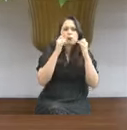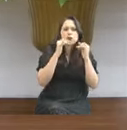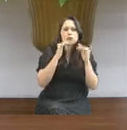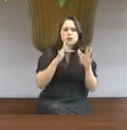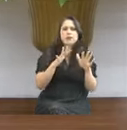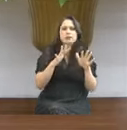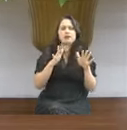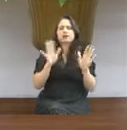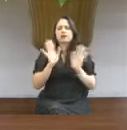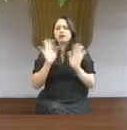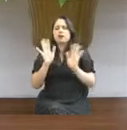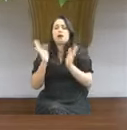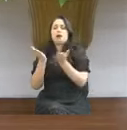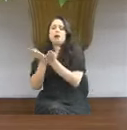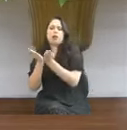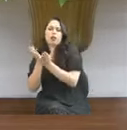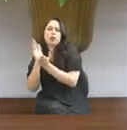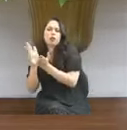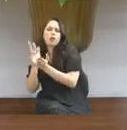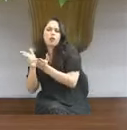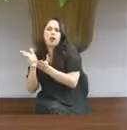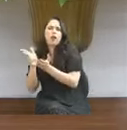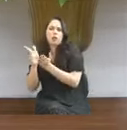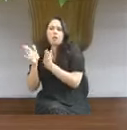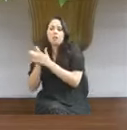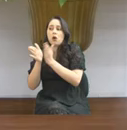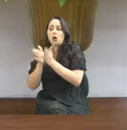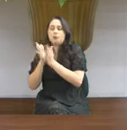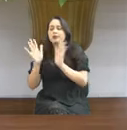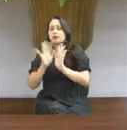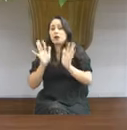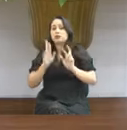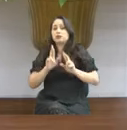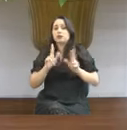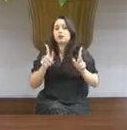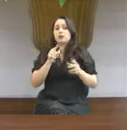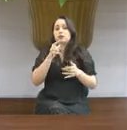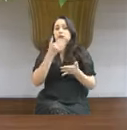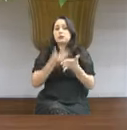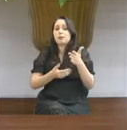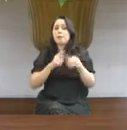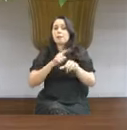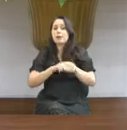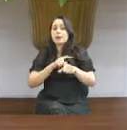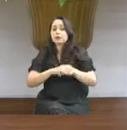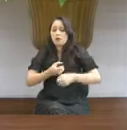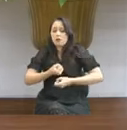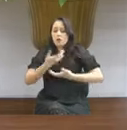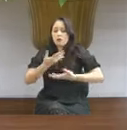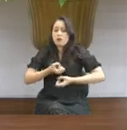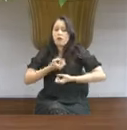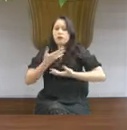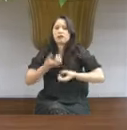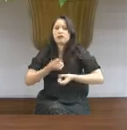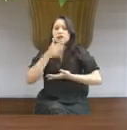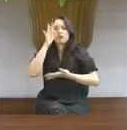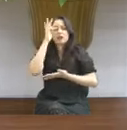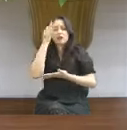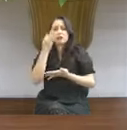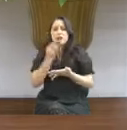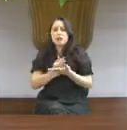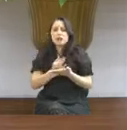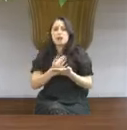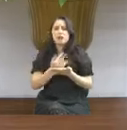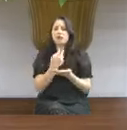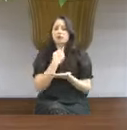vendo, besteira, você está perdendo tempo, e isso vai vacilando a tua confissão, vai vacilando, mas não